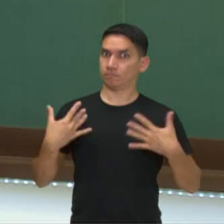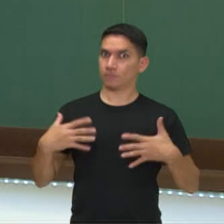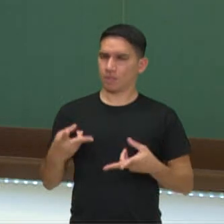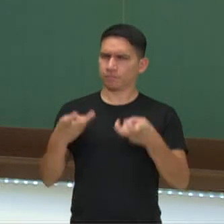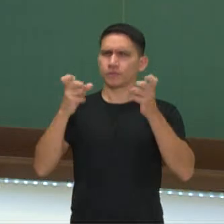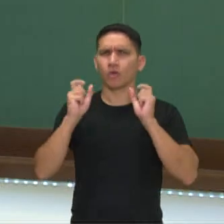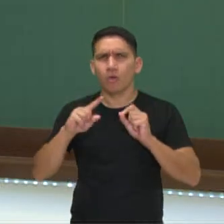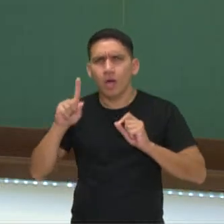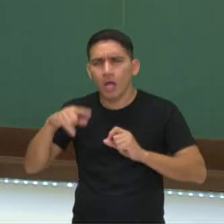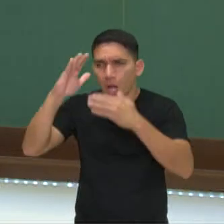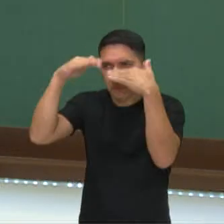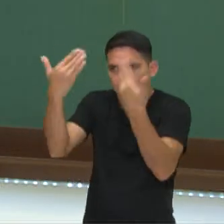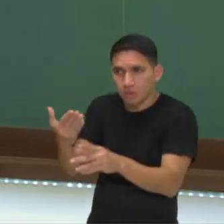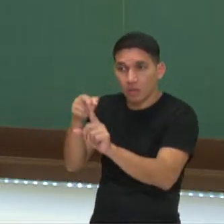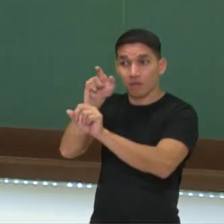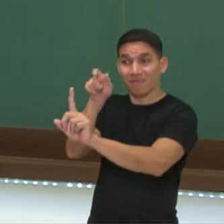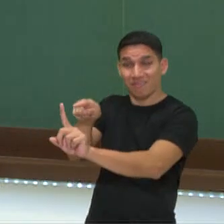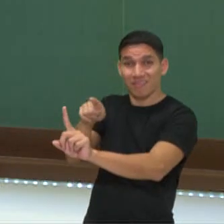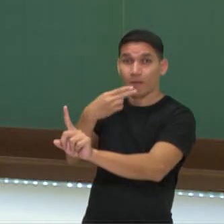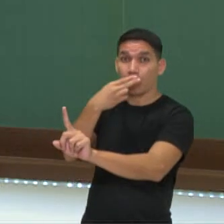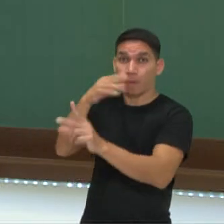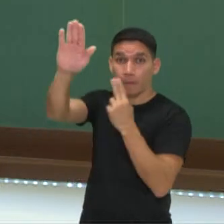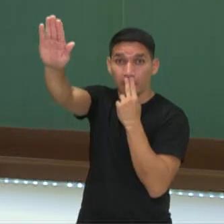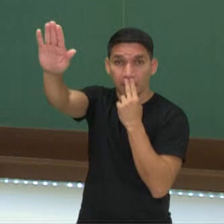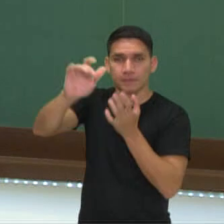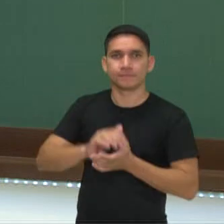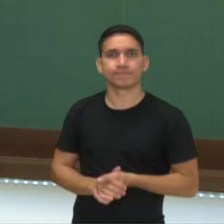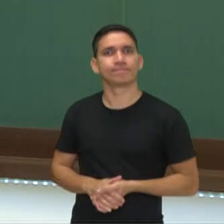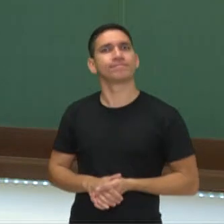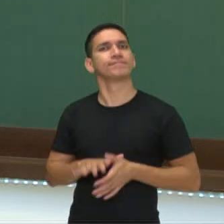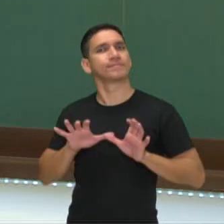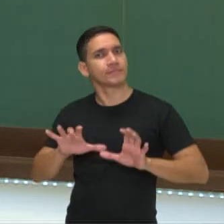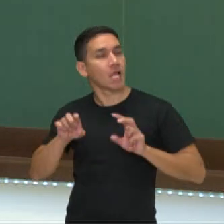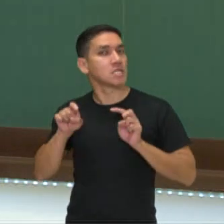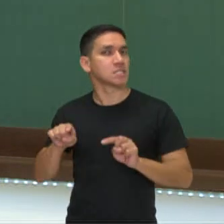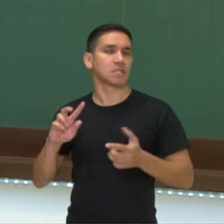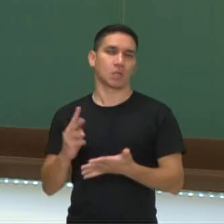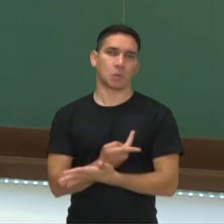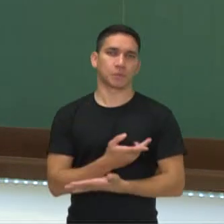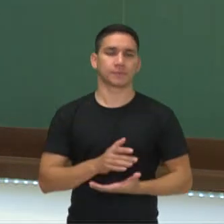uma devoção ao Hitler. Repara essa